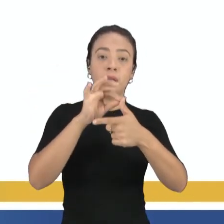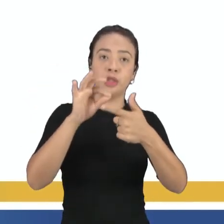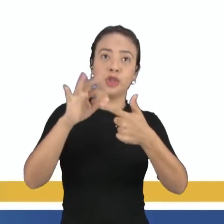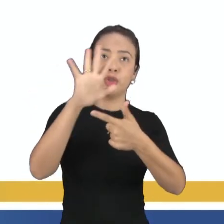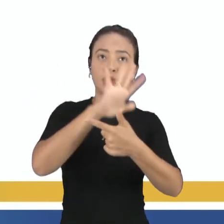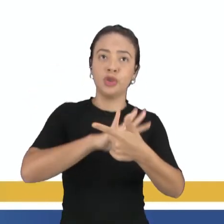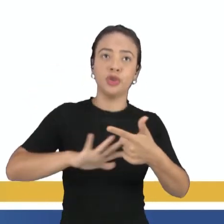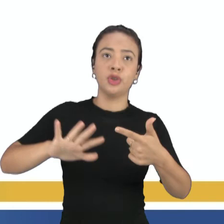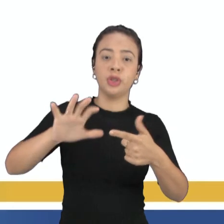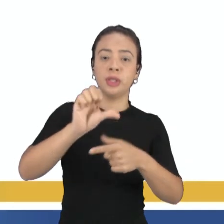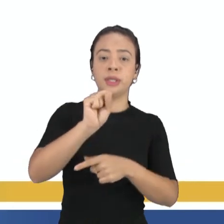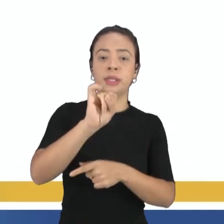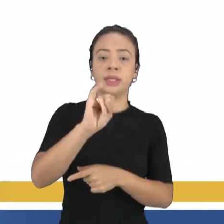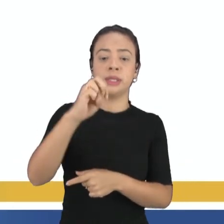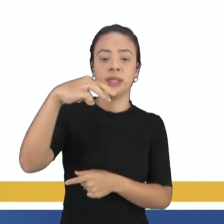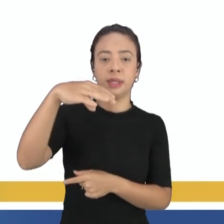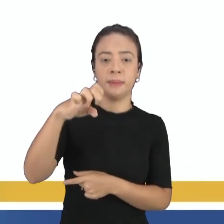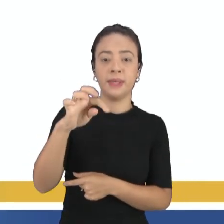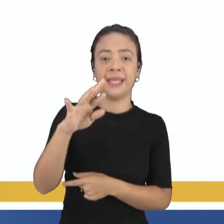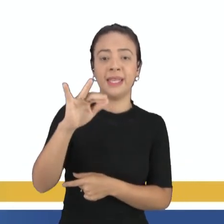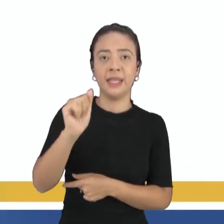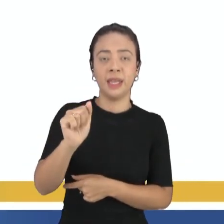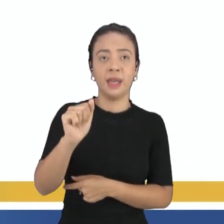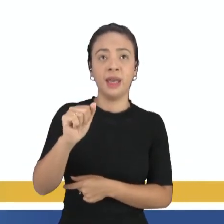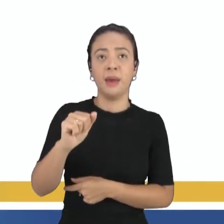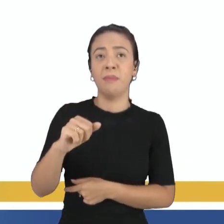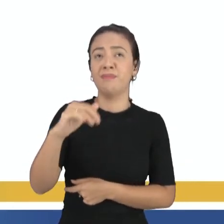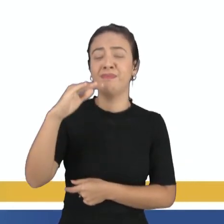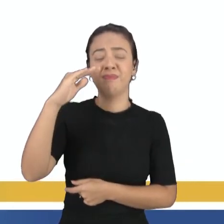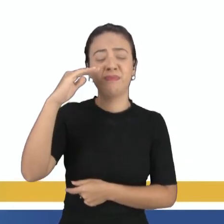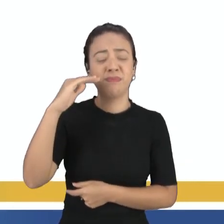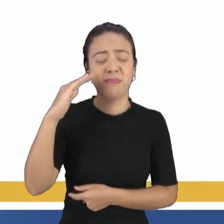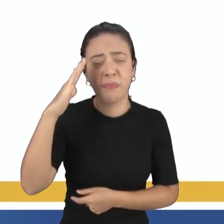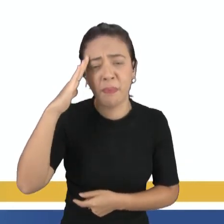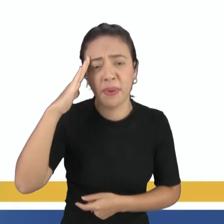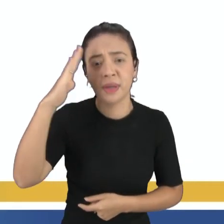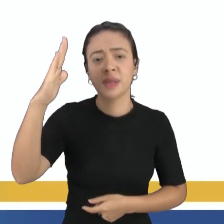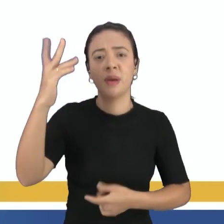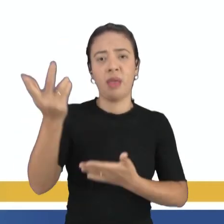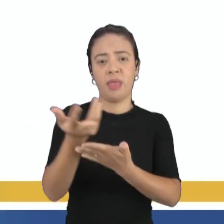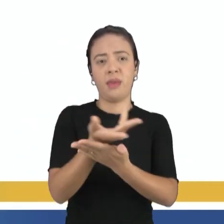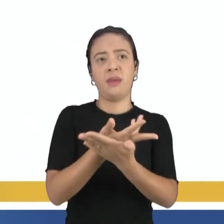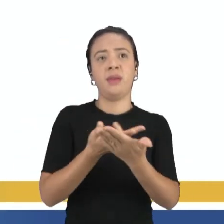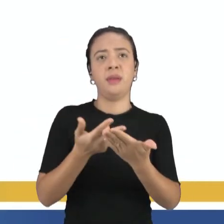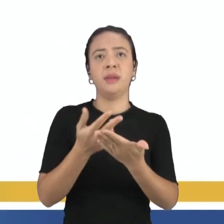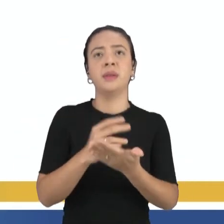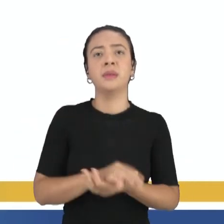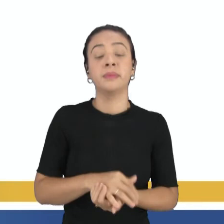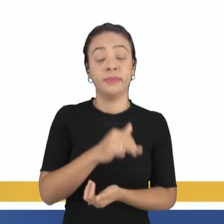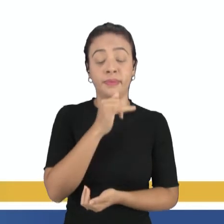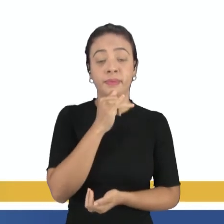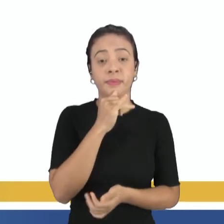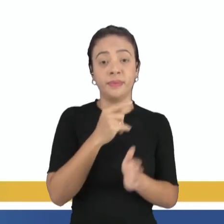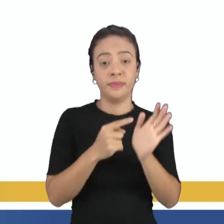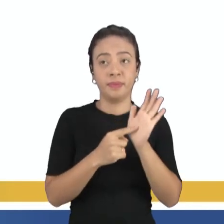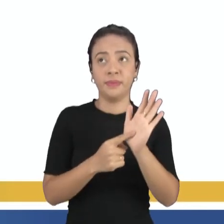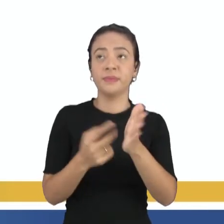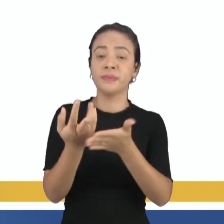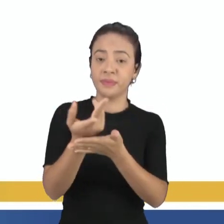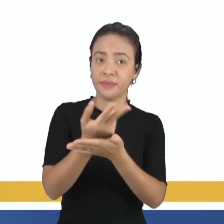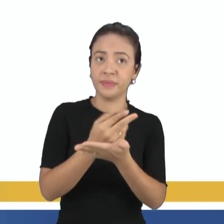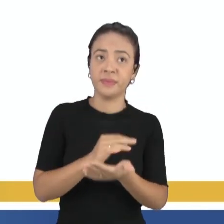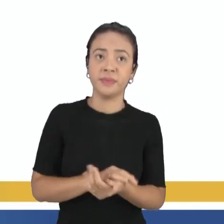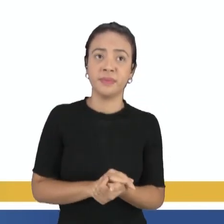são parte fundamental de suas pinturas. Então, tá aí uma de suas pinturas. E a pergunta